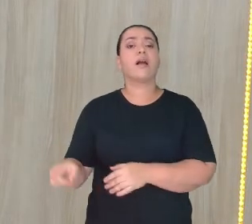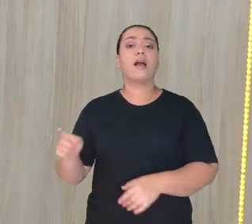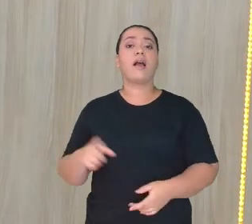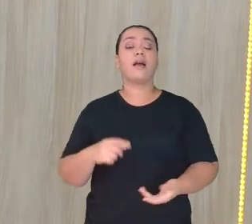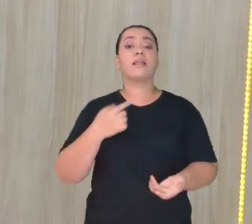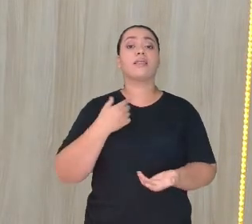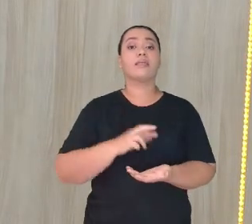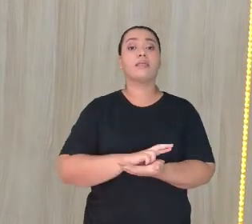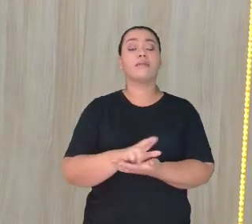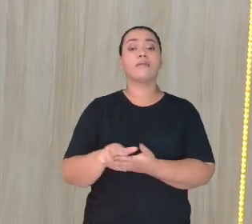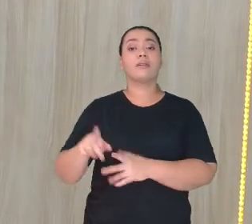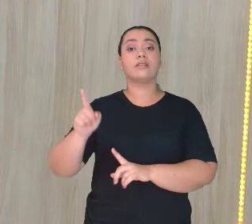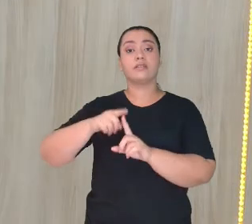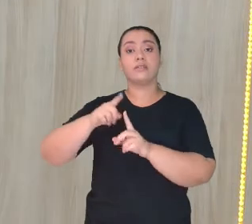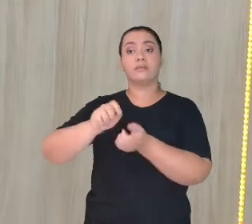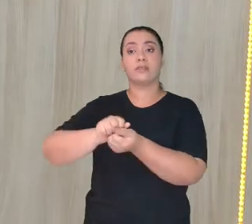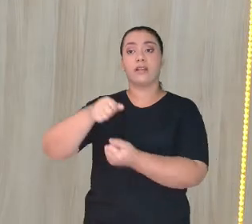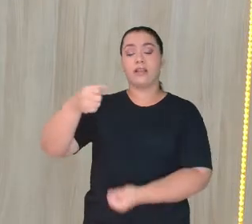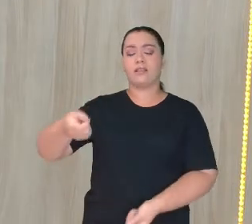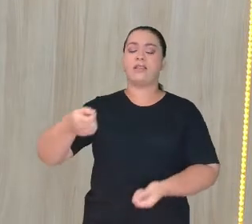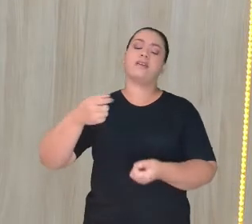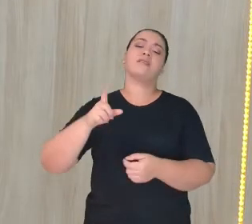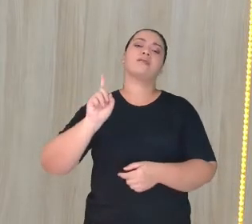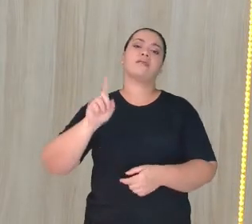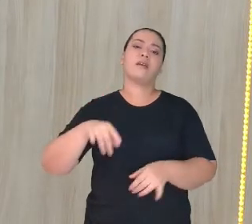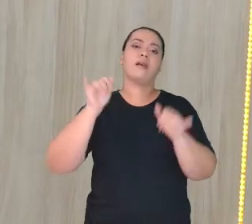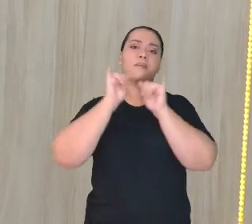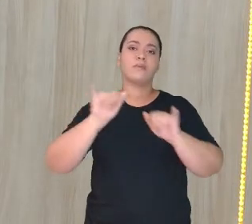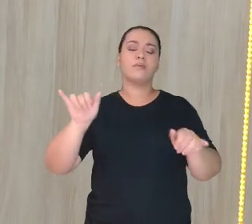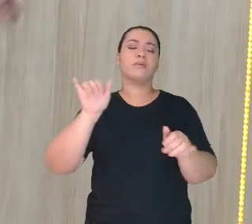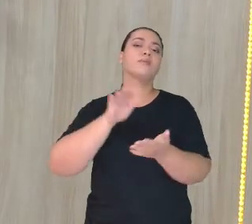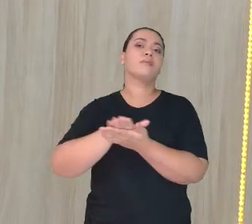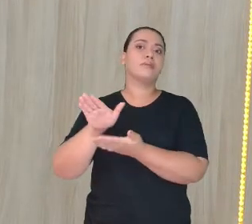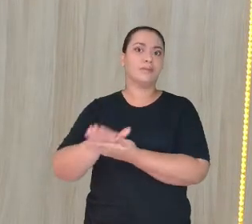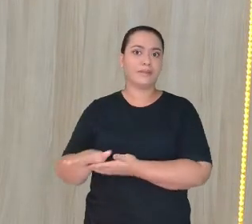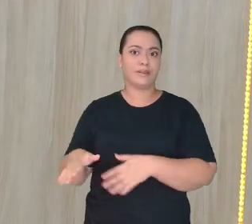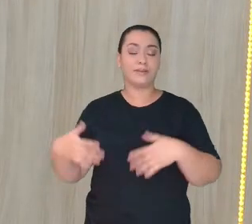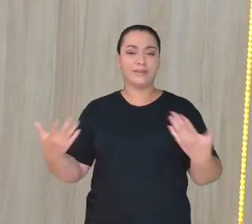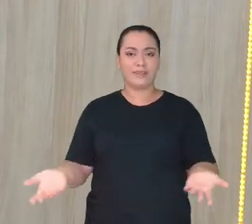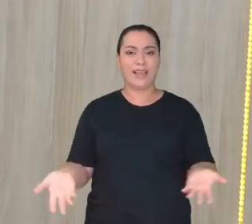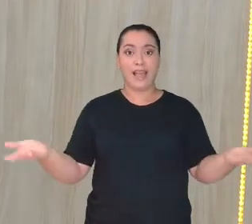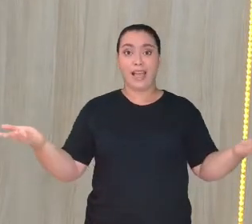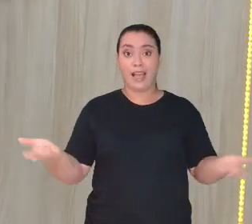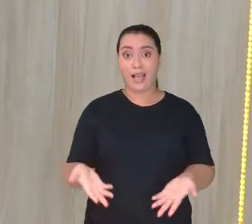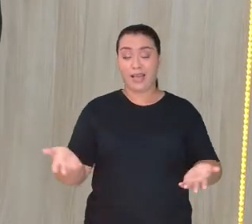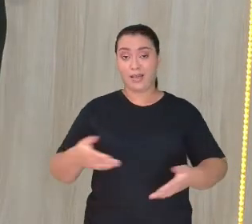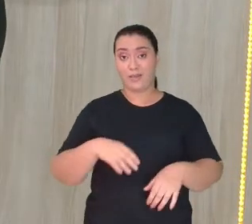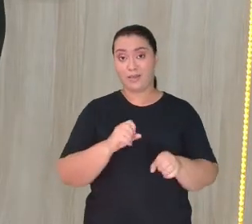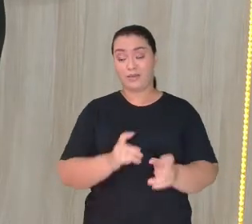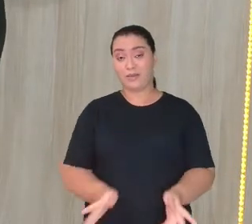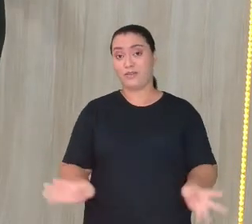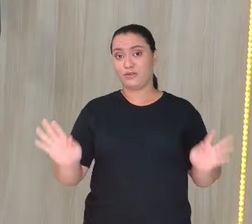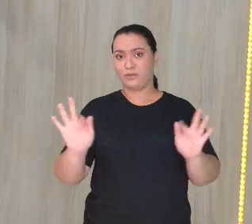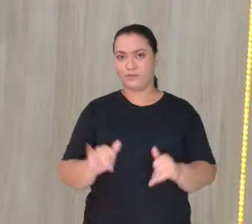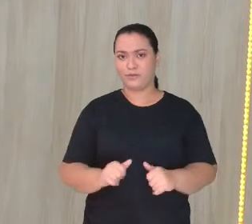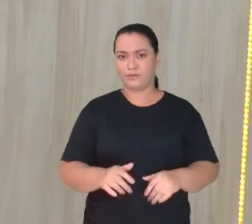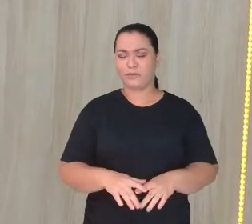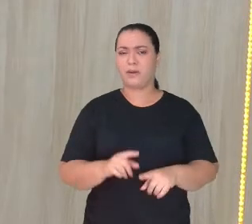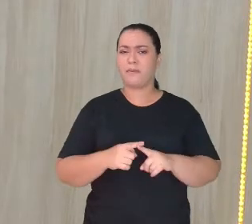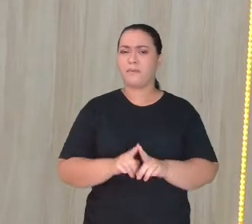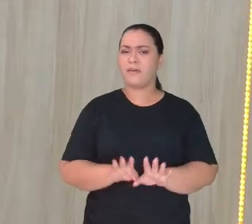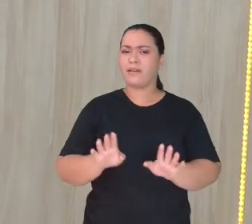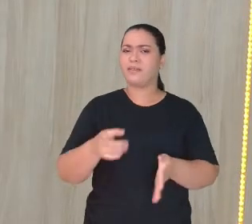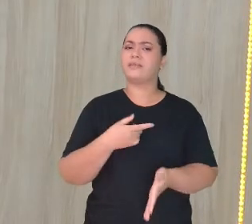tipos de cartaz publicitário, tá? E a nossa aula de hoje está chegando ao fim, mas antes eu